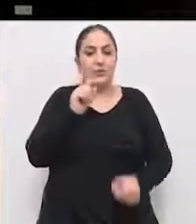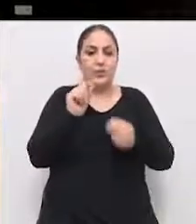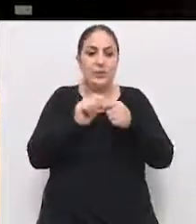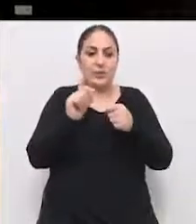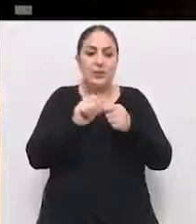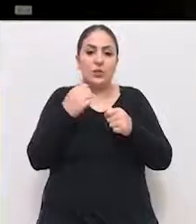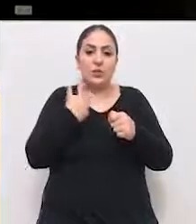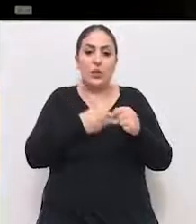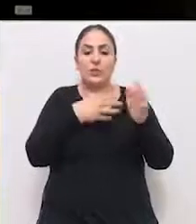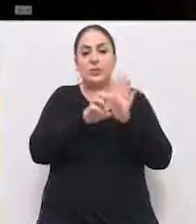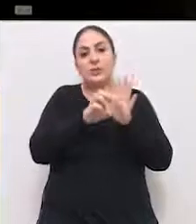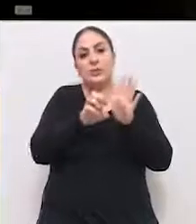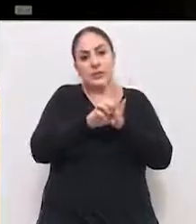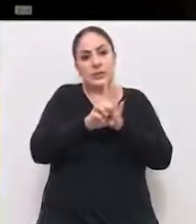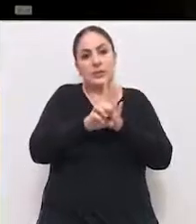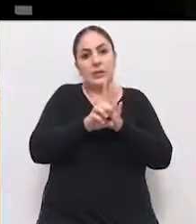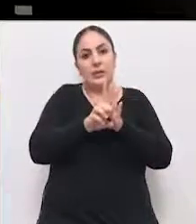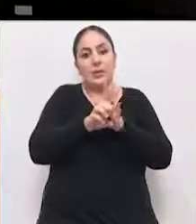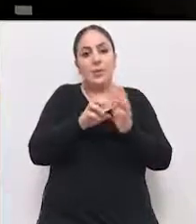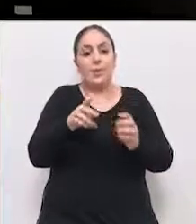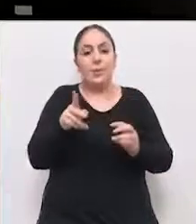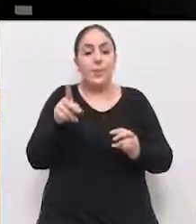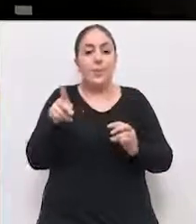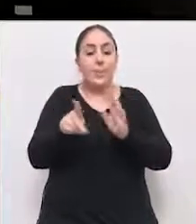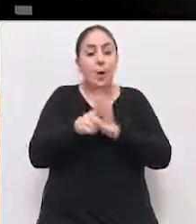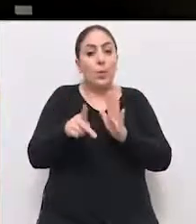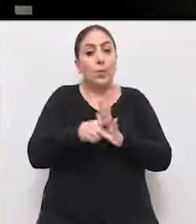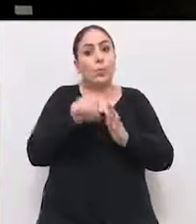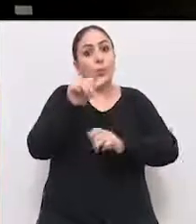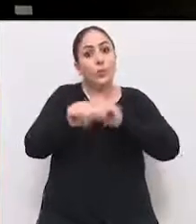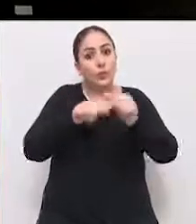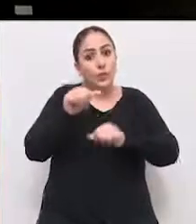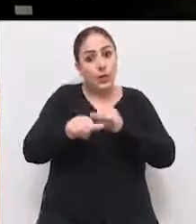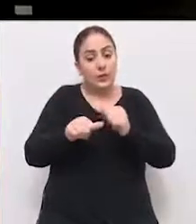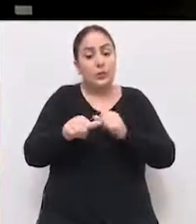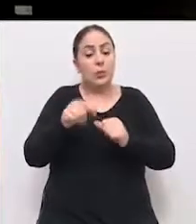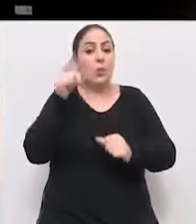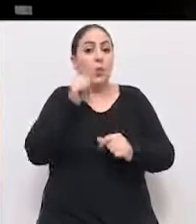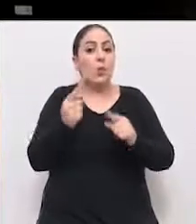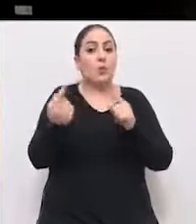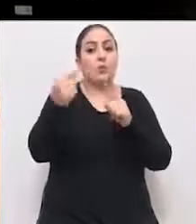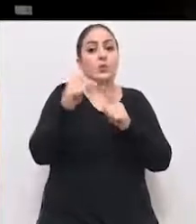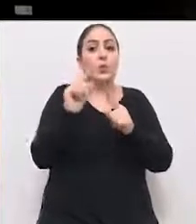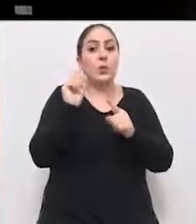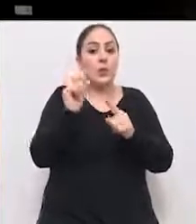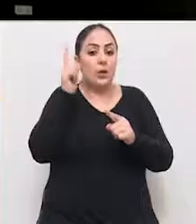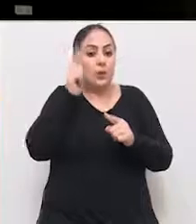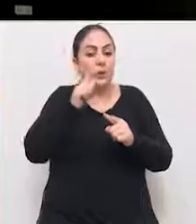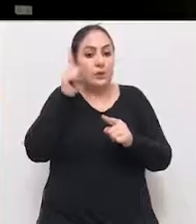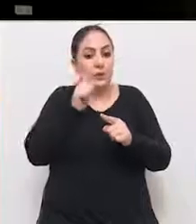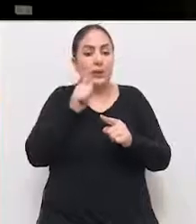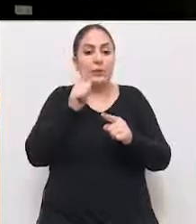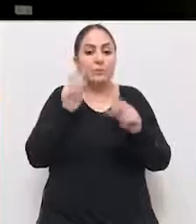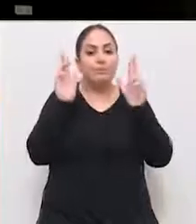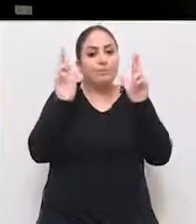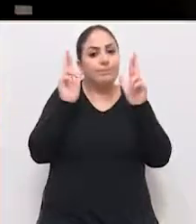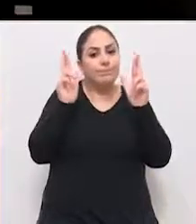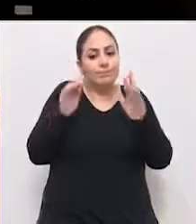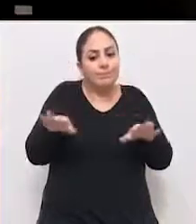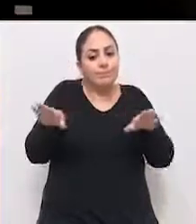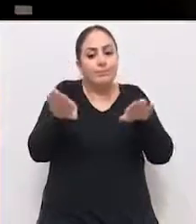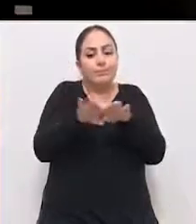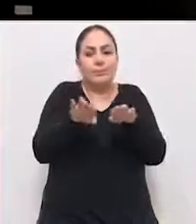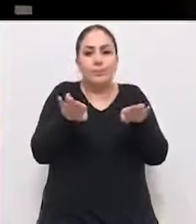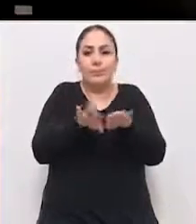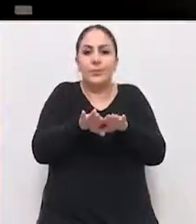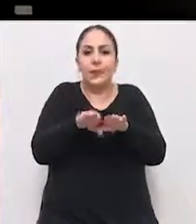para fazer com que o nosso estatuto o Estatuto da Advocacia seja modificado, a fim de conseguirmos a tão